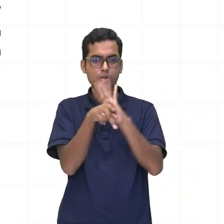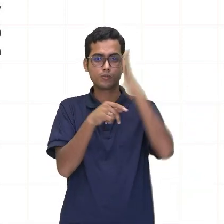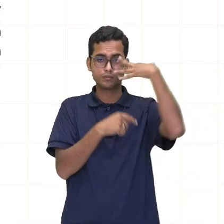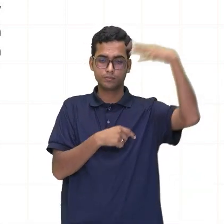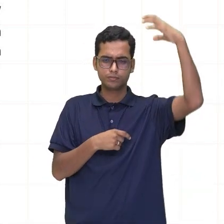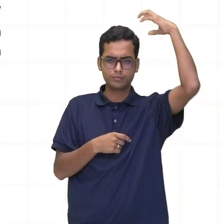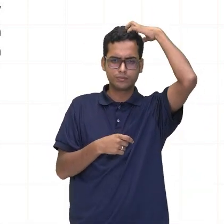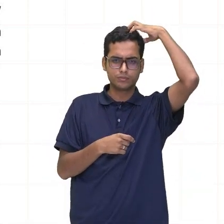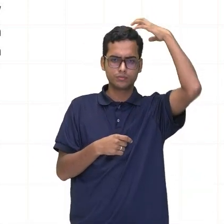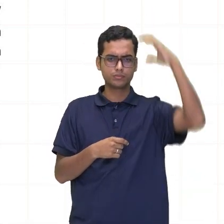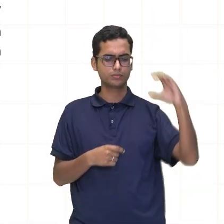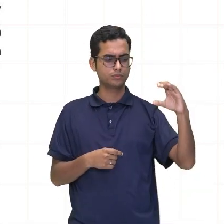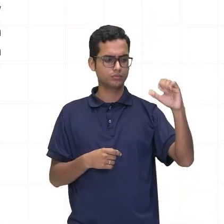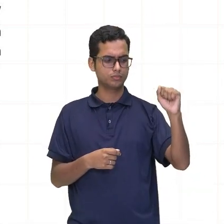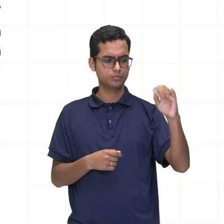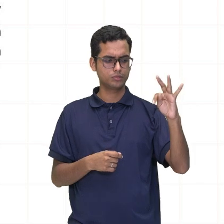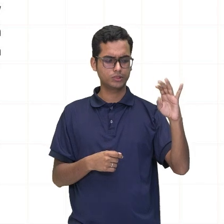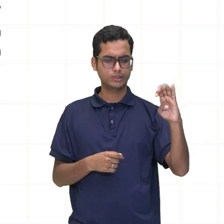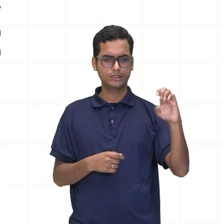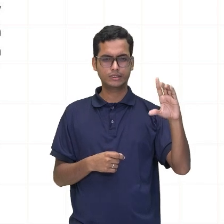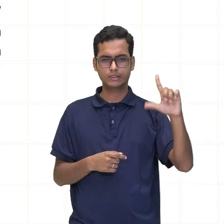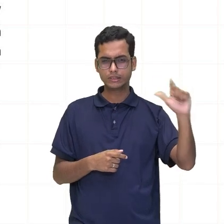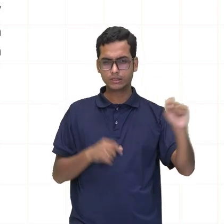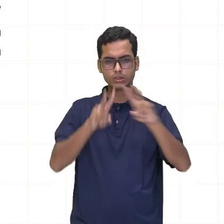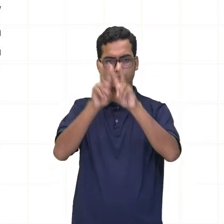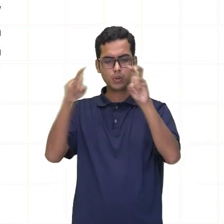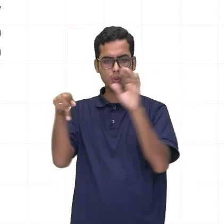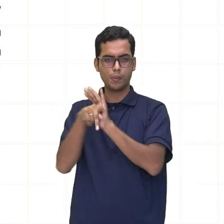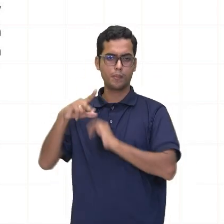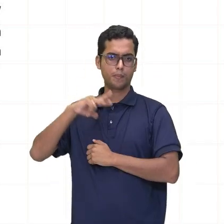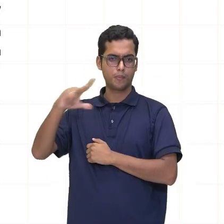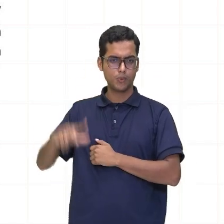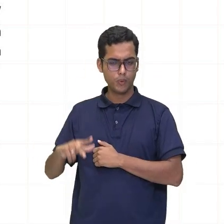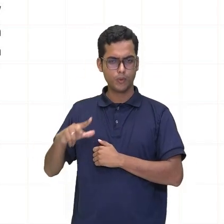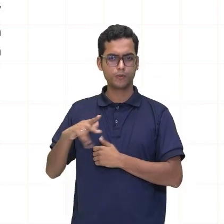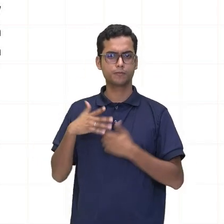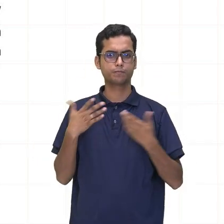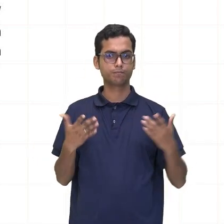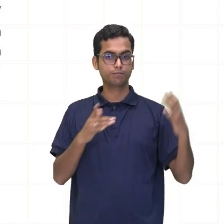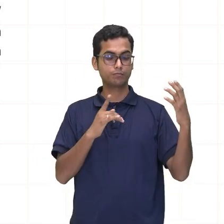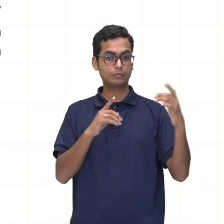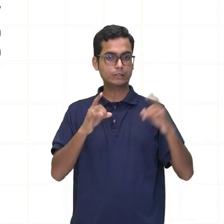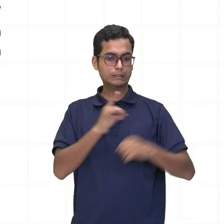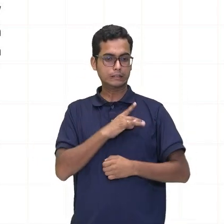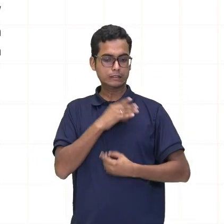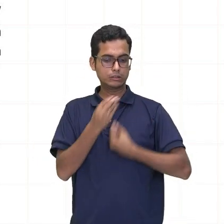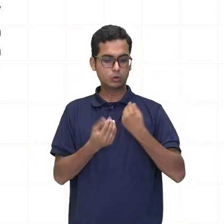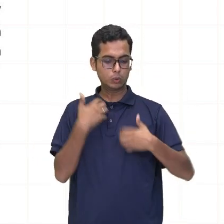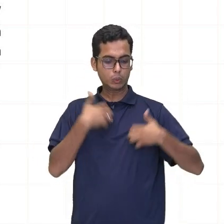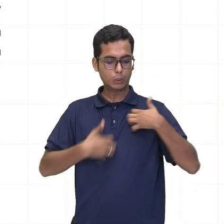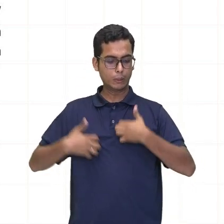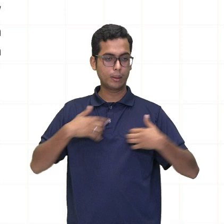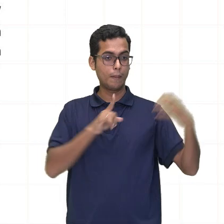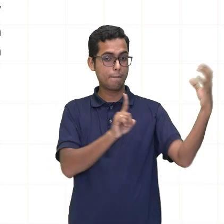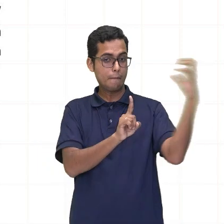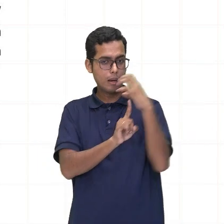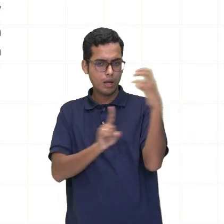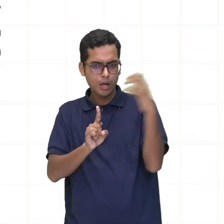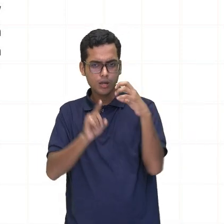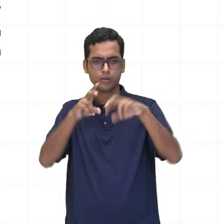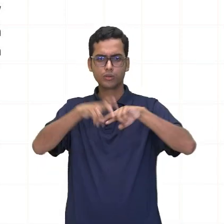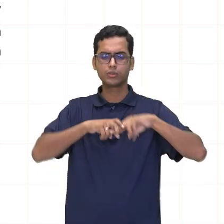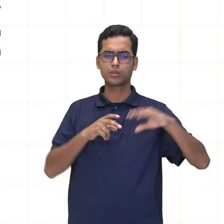de Castela nos assuntos portugueses. Então, Castela, que já dominava um